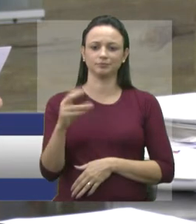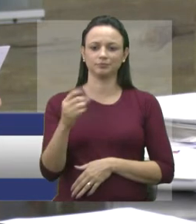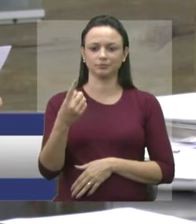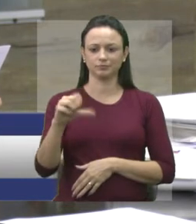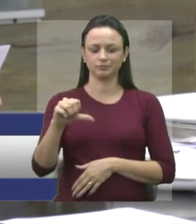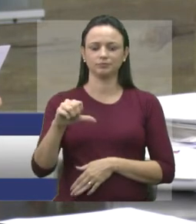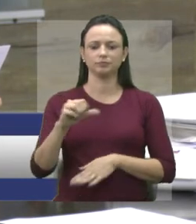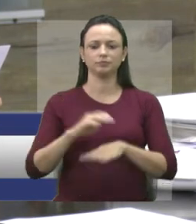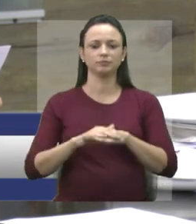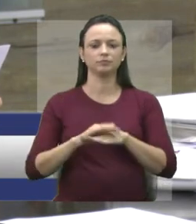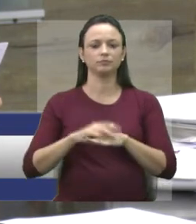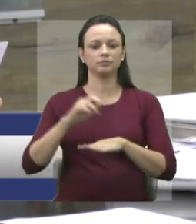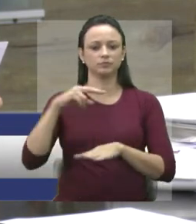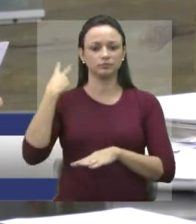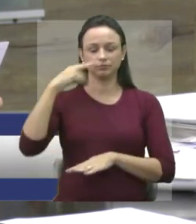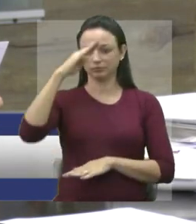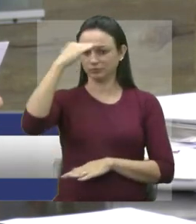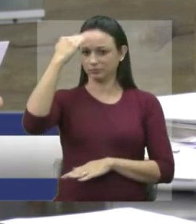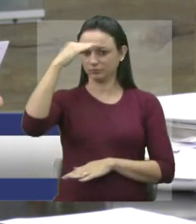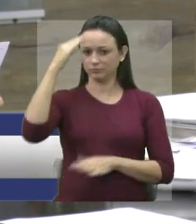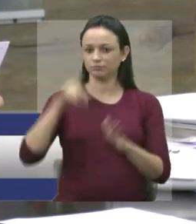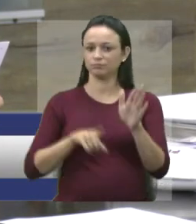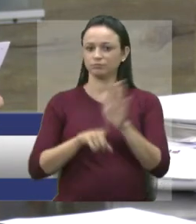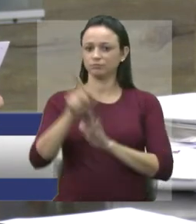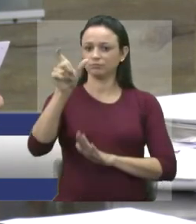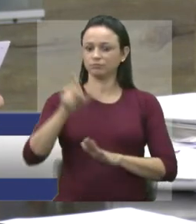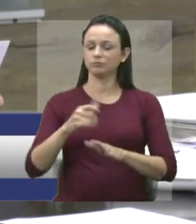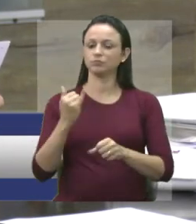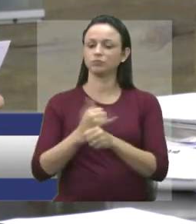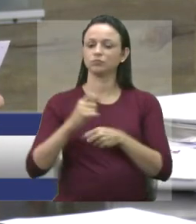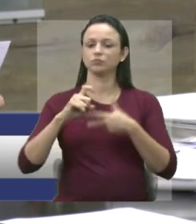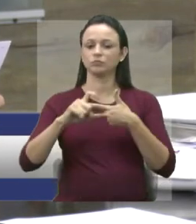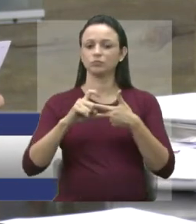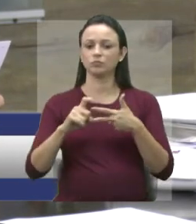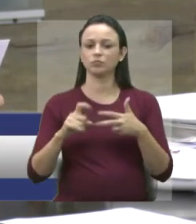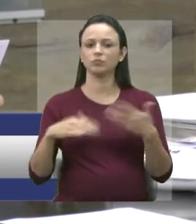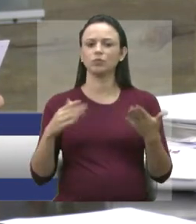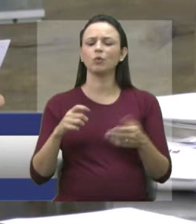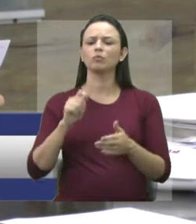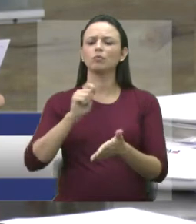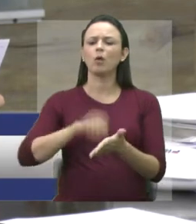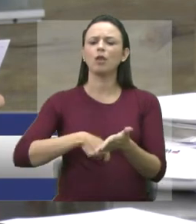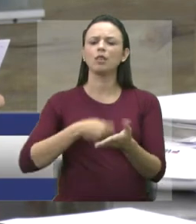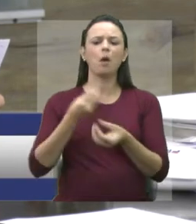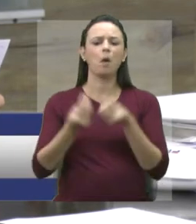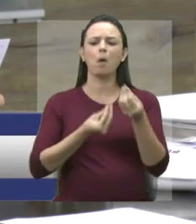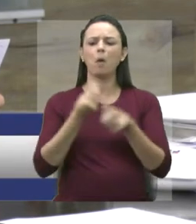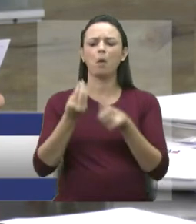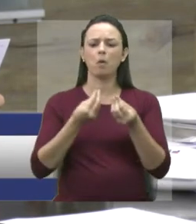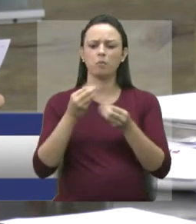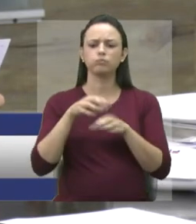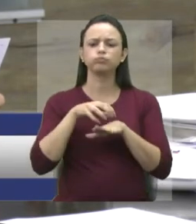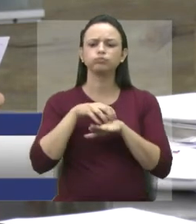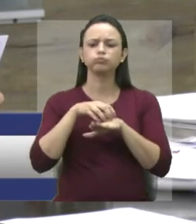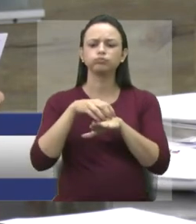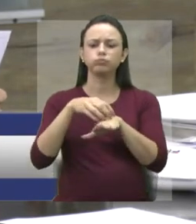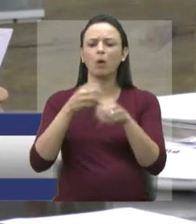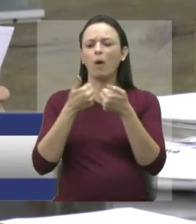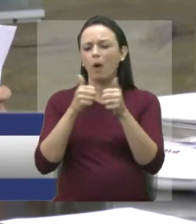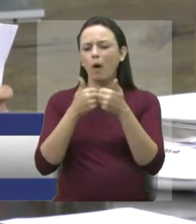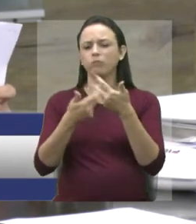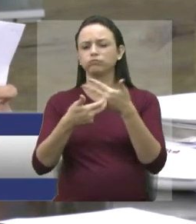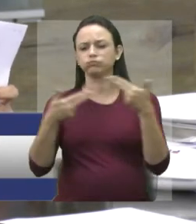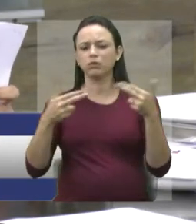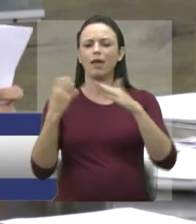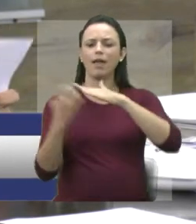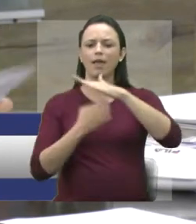617/2019, autoria vereador João Pacheco, indagando ao chefe do Executivo qual a situação contratual do transporte público municipal com a